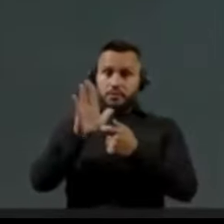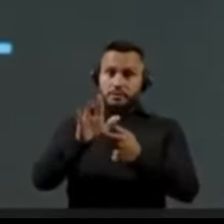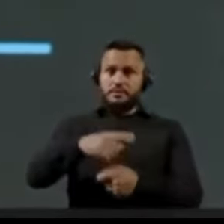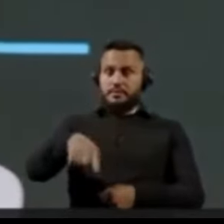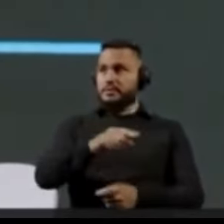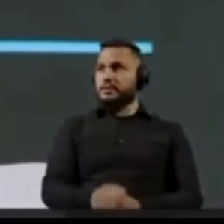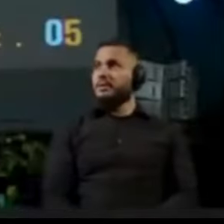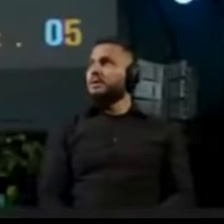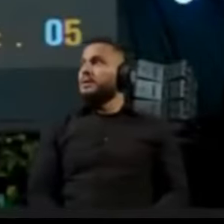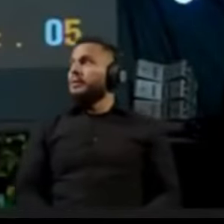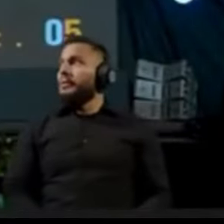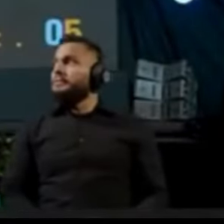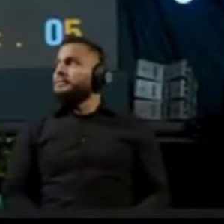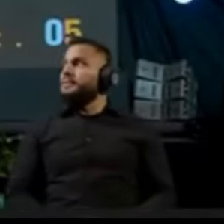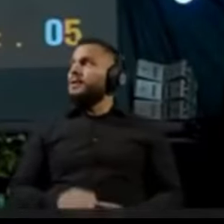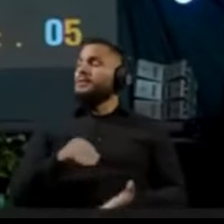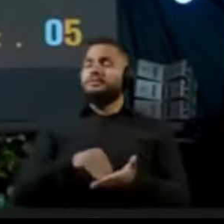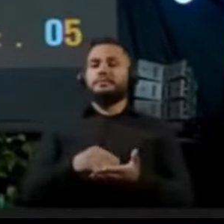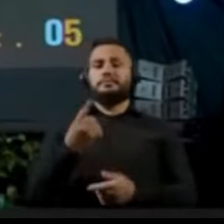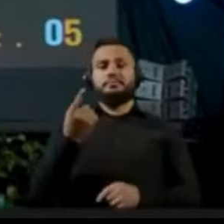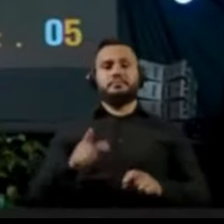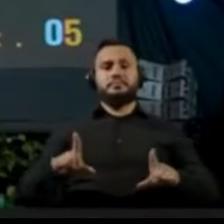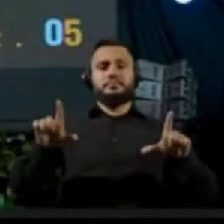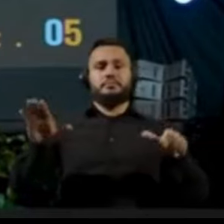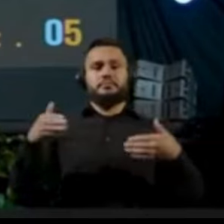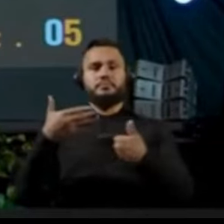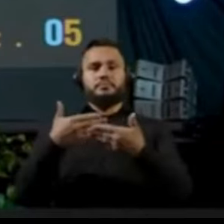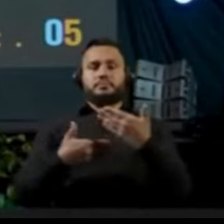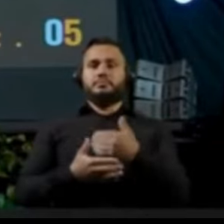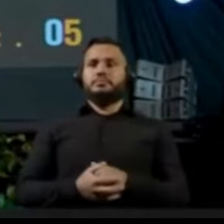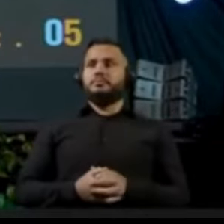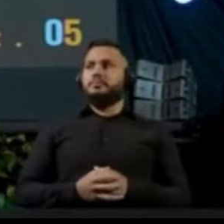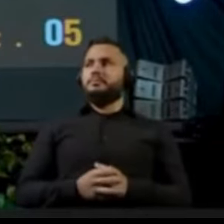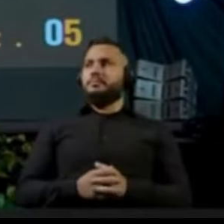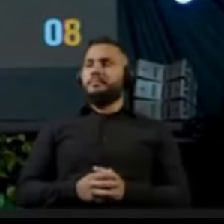aconteceu. Faltou um slide, pessoal, mas vamos mostrar o que aconteceu.